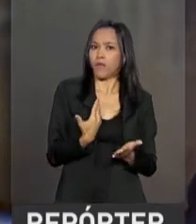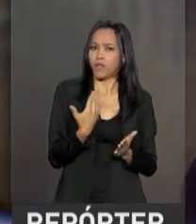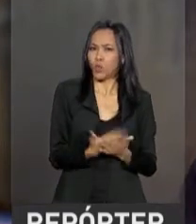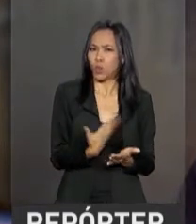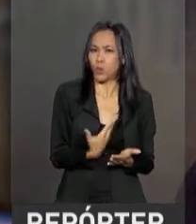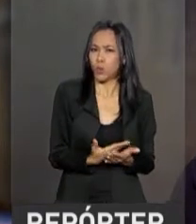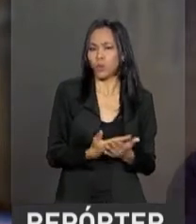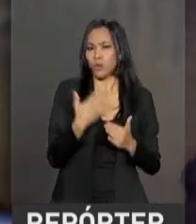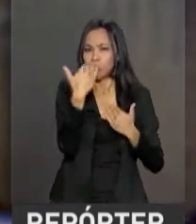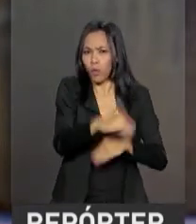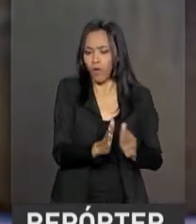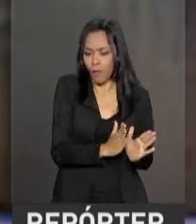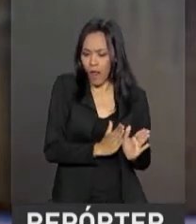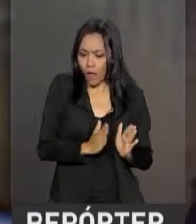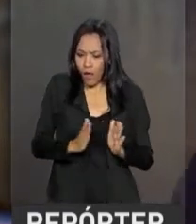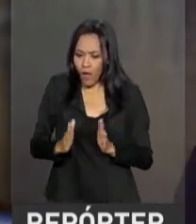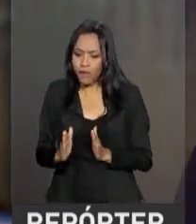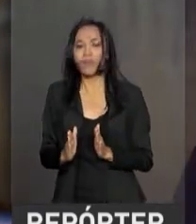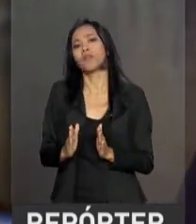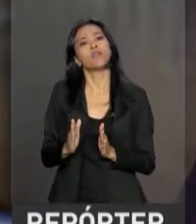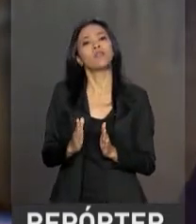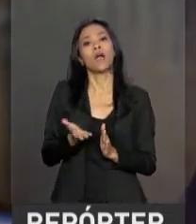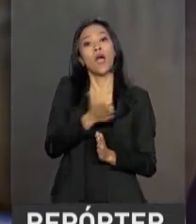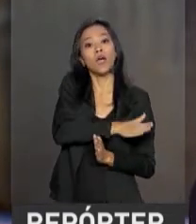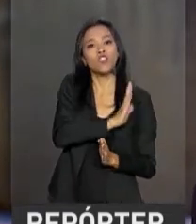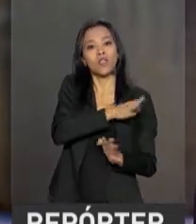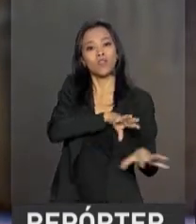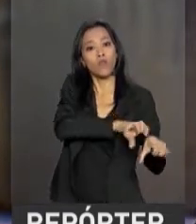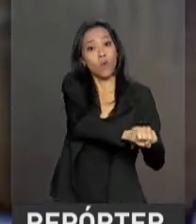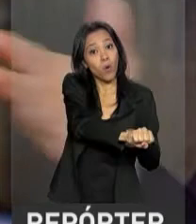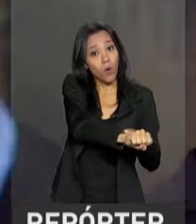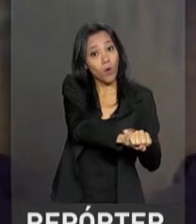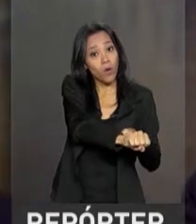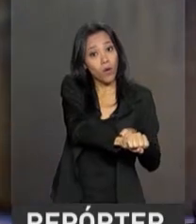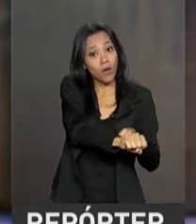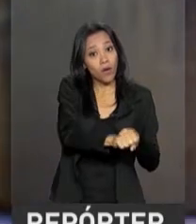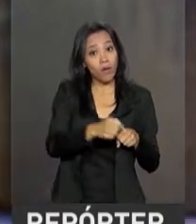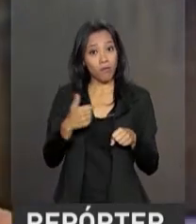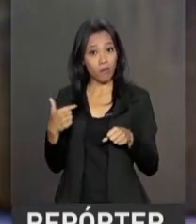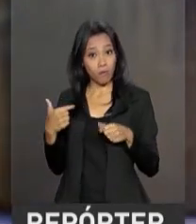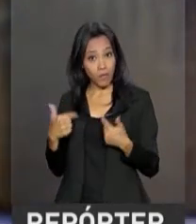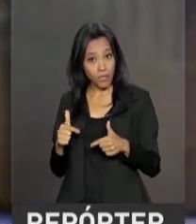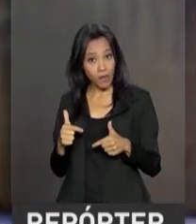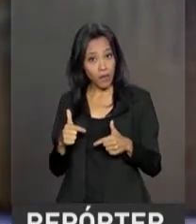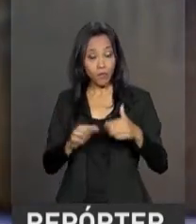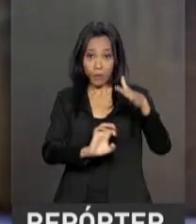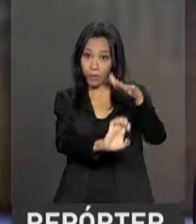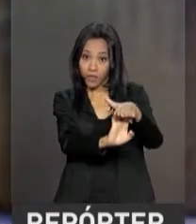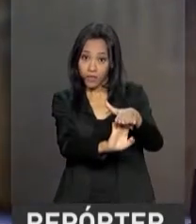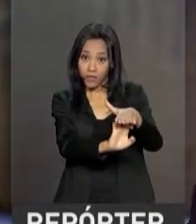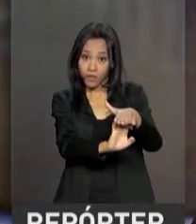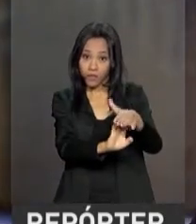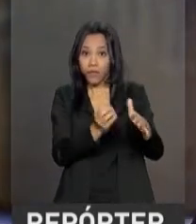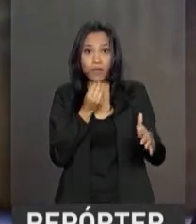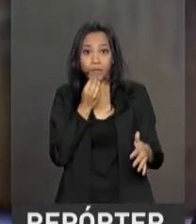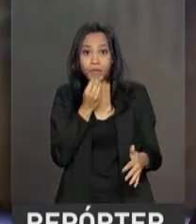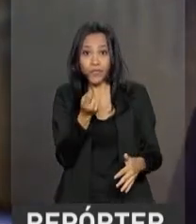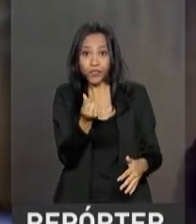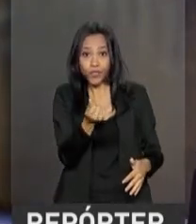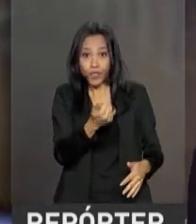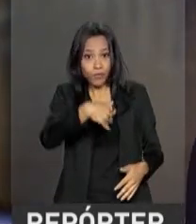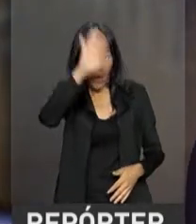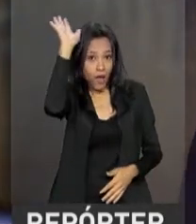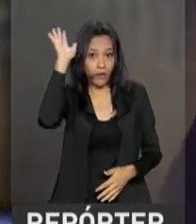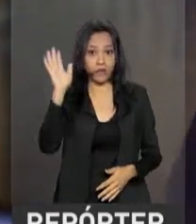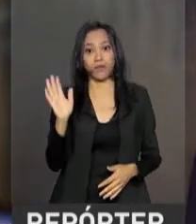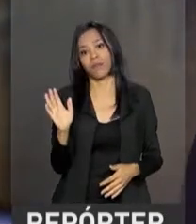depois, antes disso já se formou numa faculdade, se fosse trabalhar na iniciativa privada, poderia ganhar muito mais do que